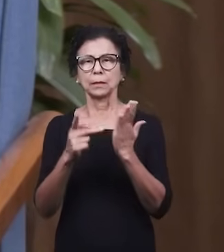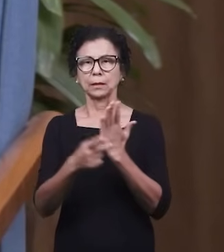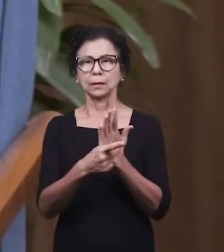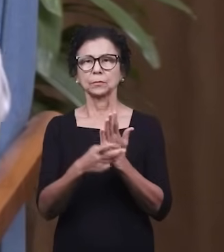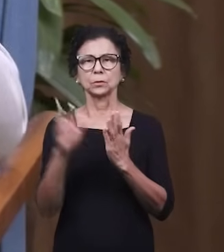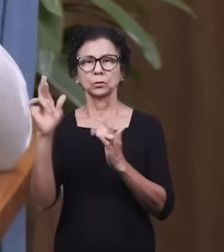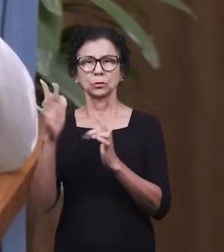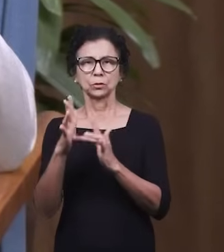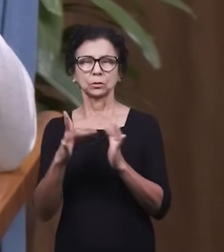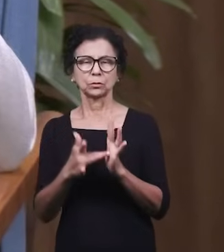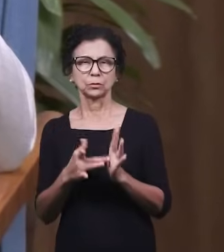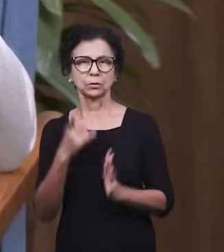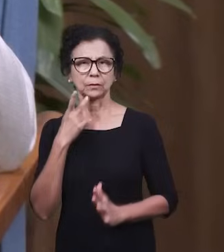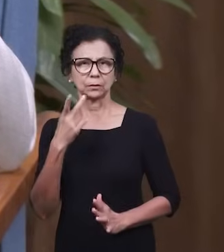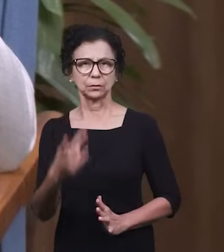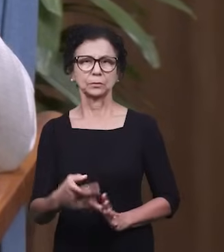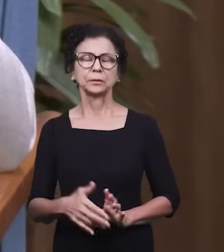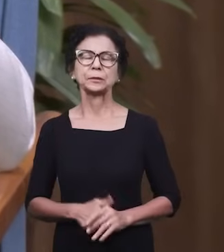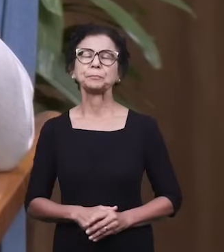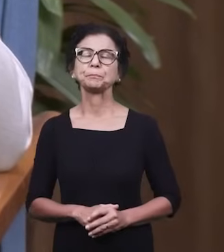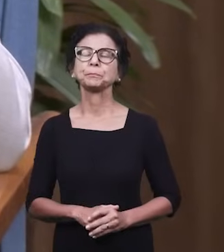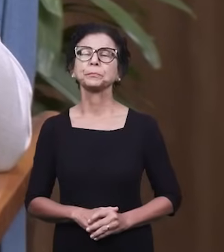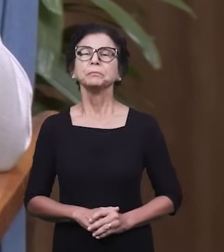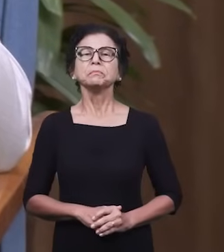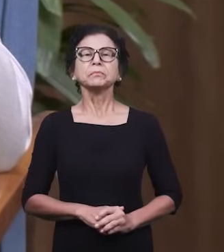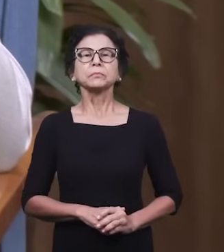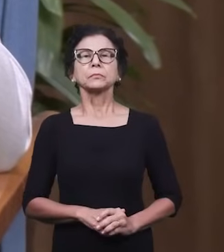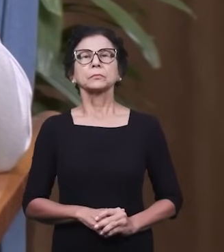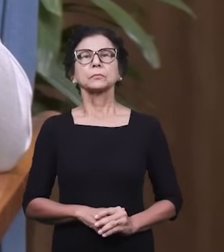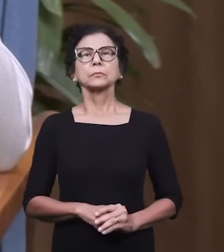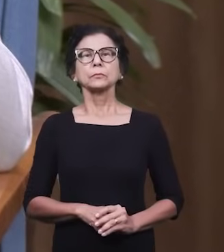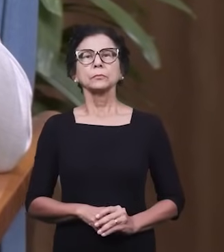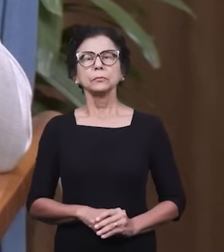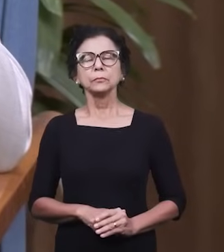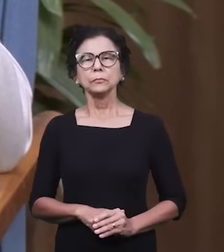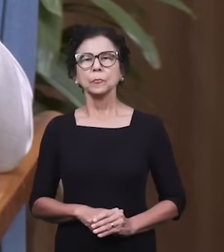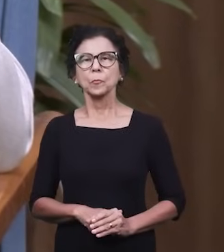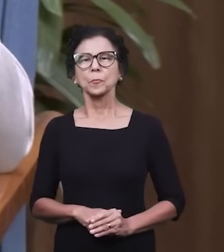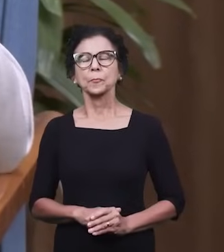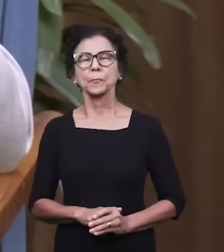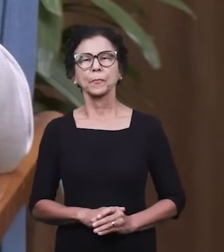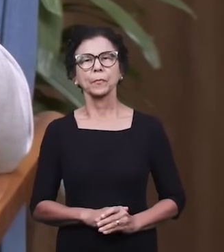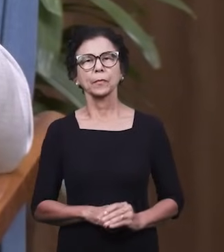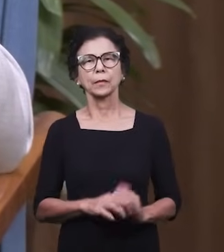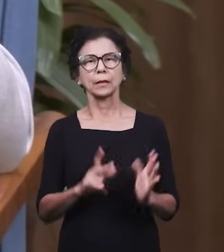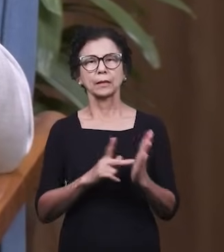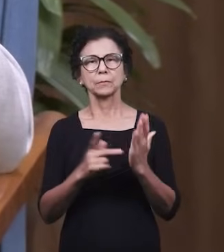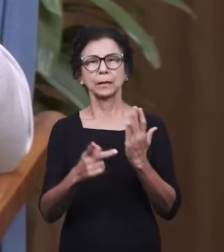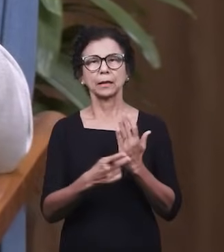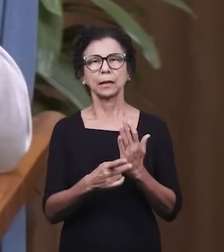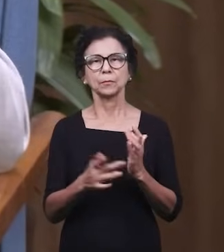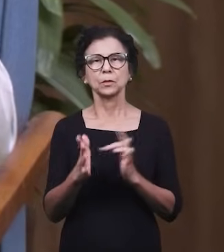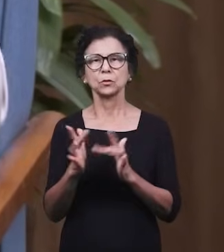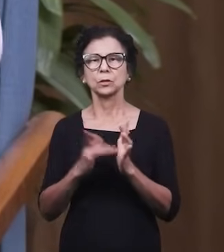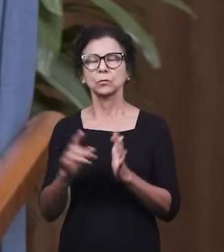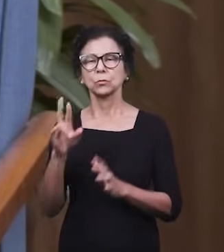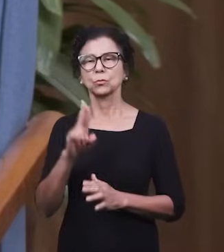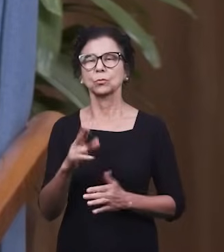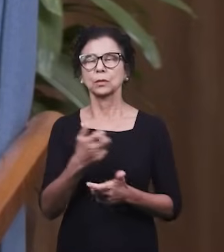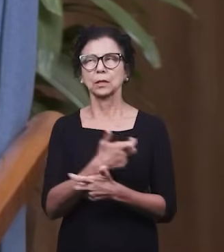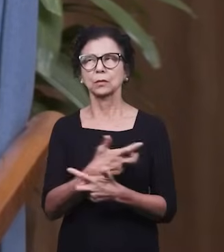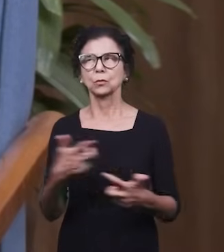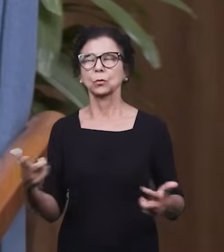falou algumas no programa anterior, nas parábolas do Senhor Jesus, ele usa o conhecido para explicar